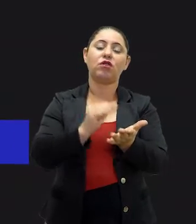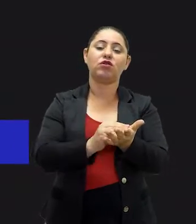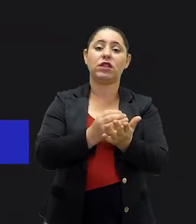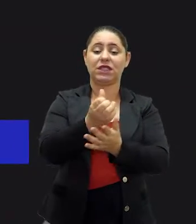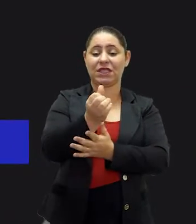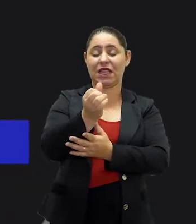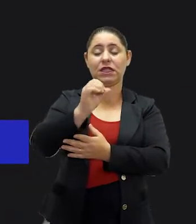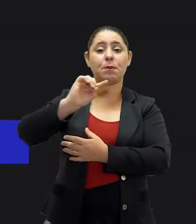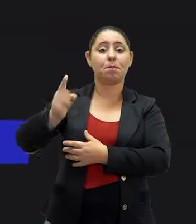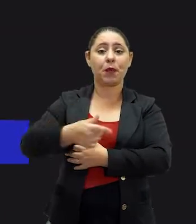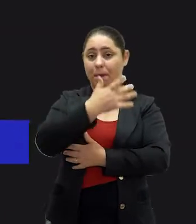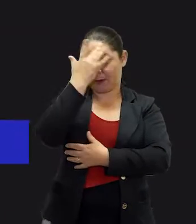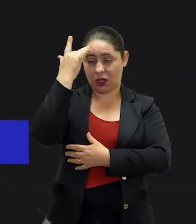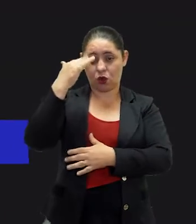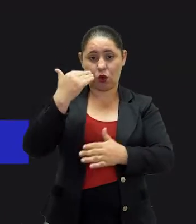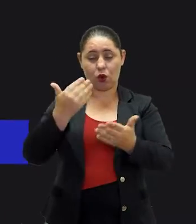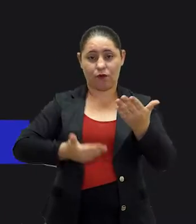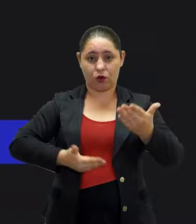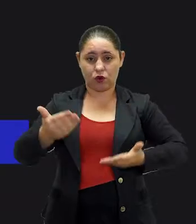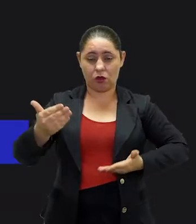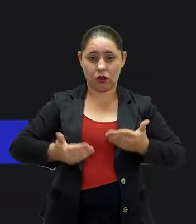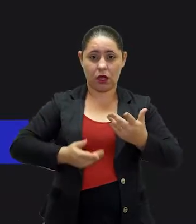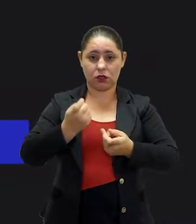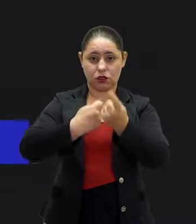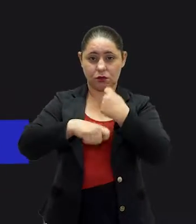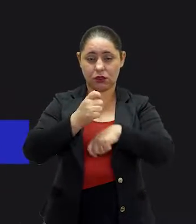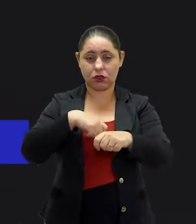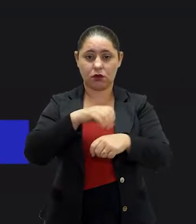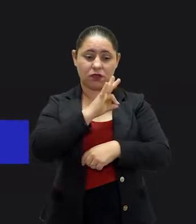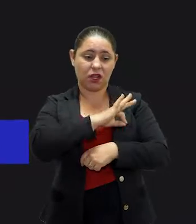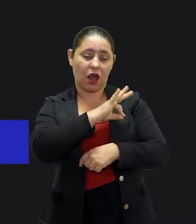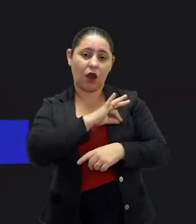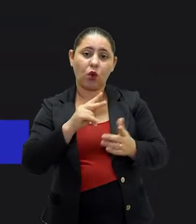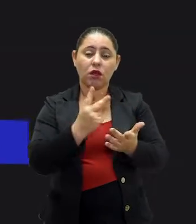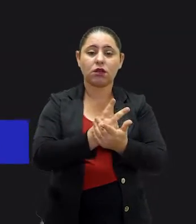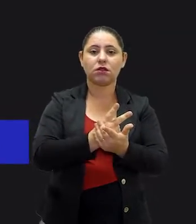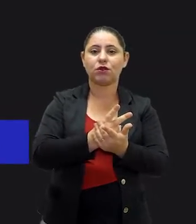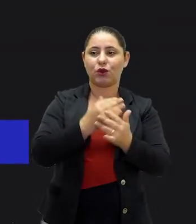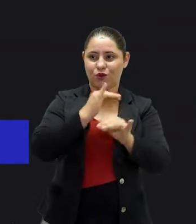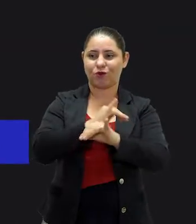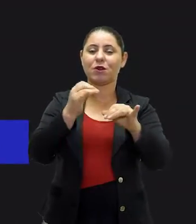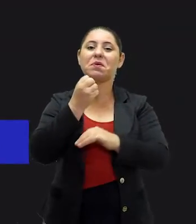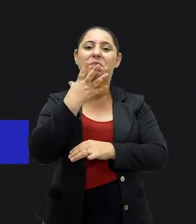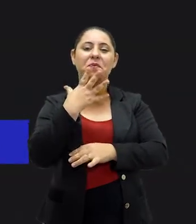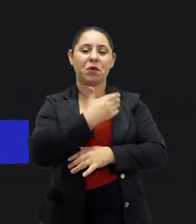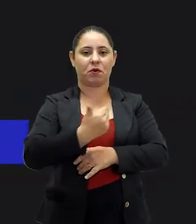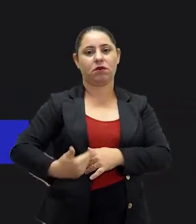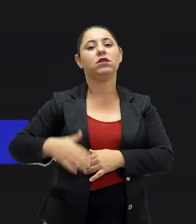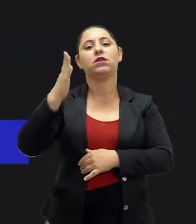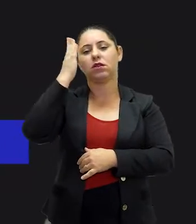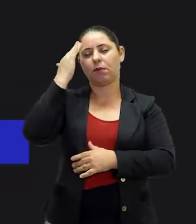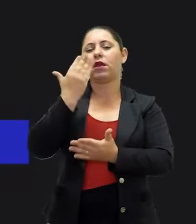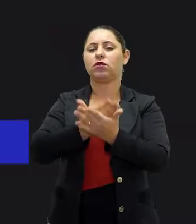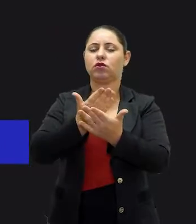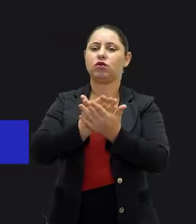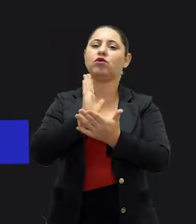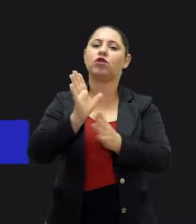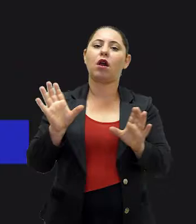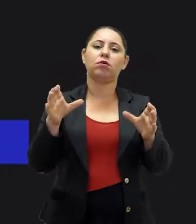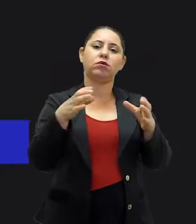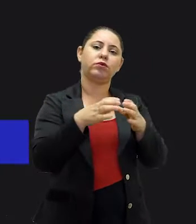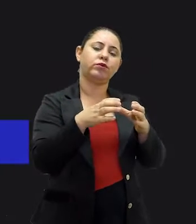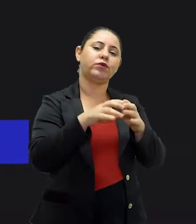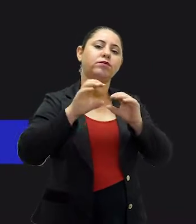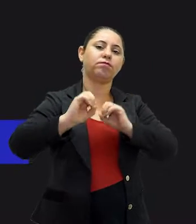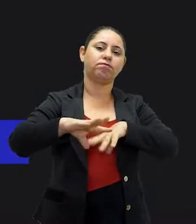mil funcionários, né? Então, assim, uma grande notícia do nosso governador, a gente já sabia que já estava em estudo, né, pela